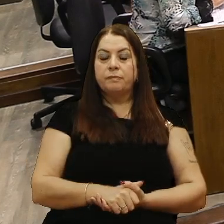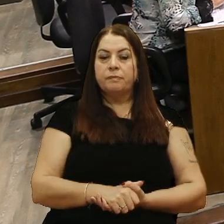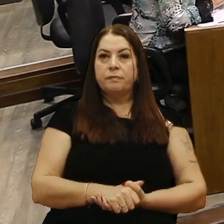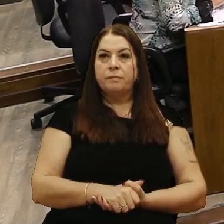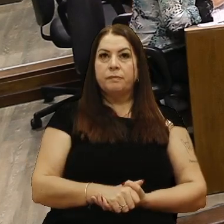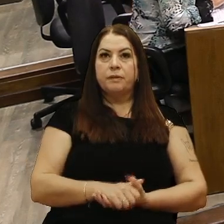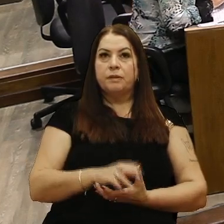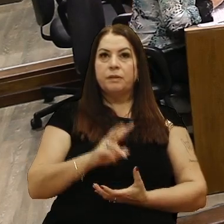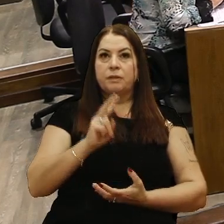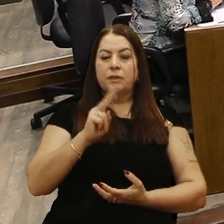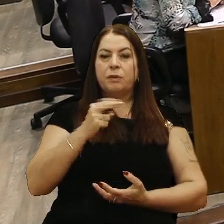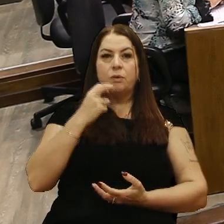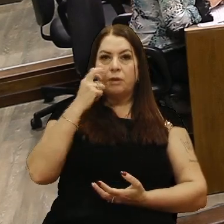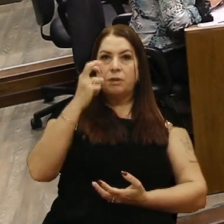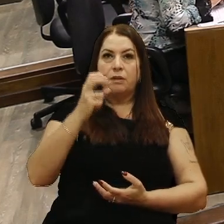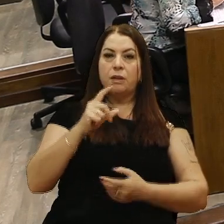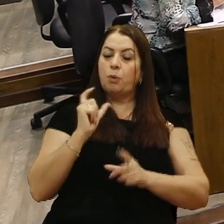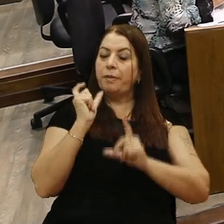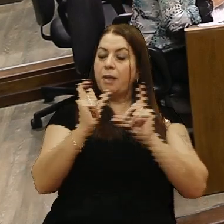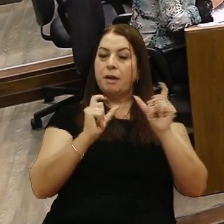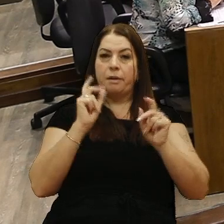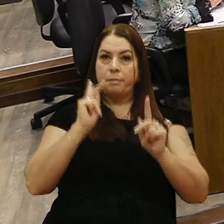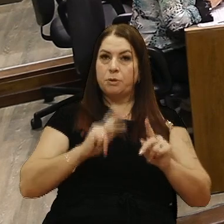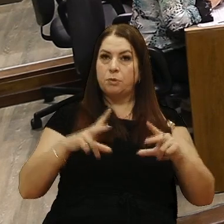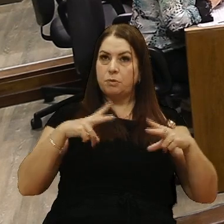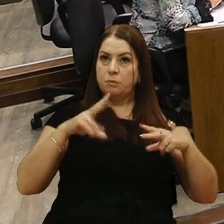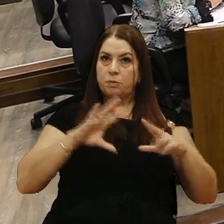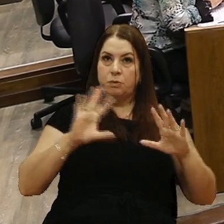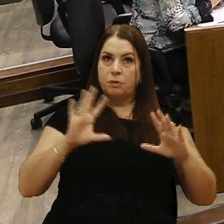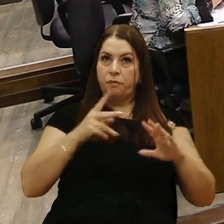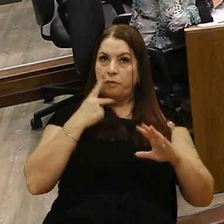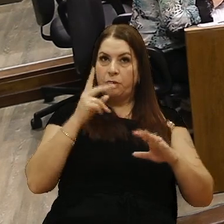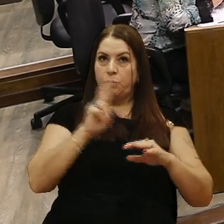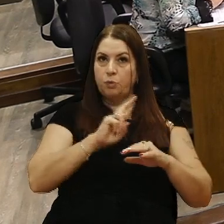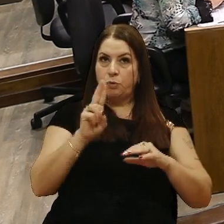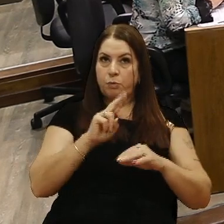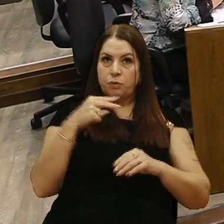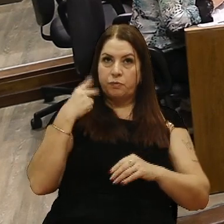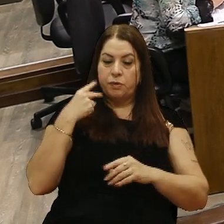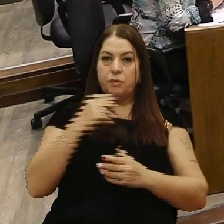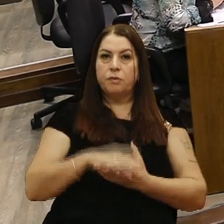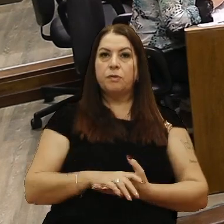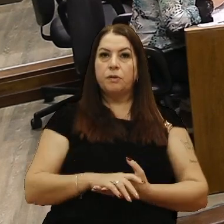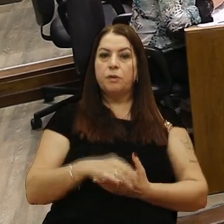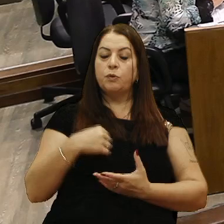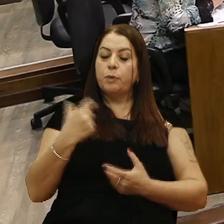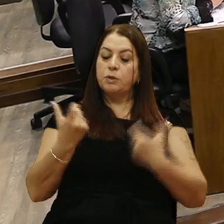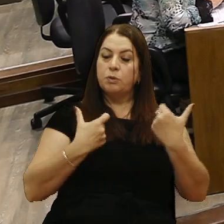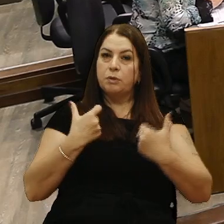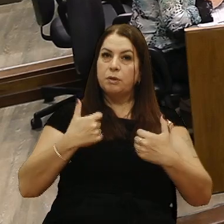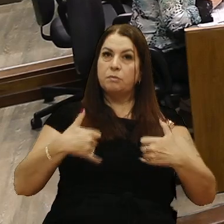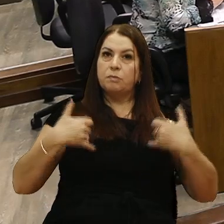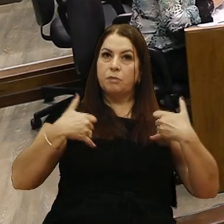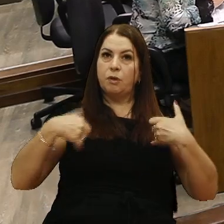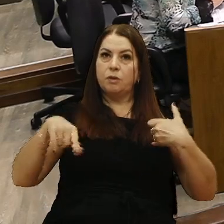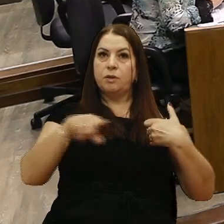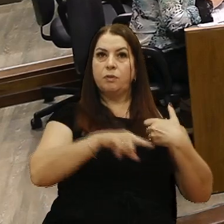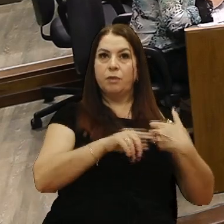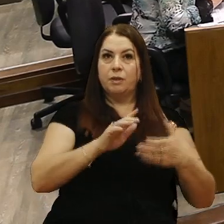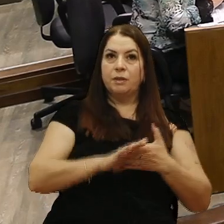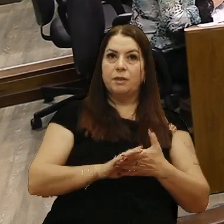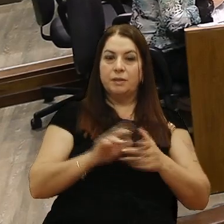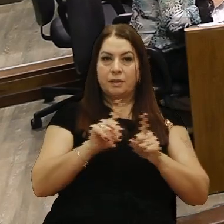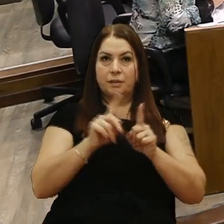o tom da minha fala em nenhum momento, não ataquei pessoalmente nenhum vereador, não mencionei o nome de vereador. E estou sendo atacado na minha honra, presidente, com